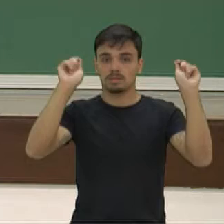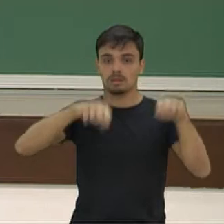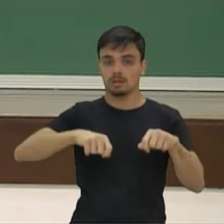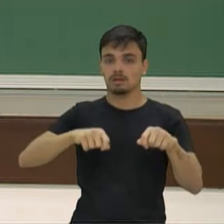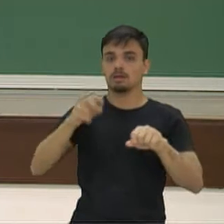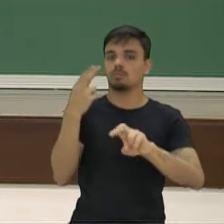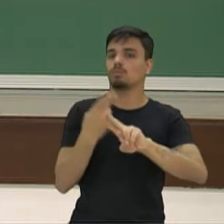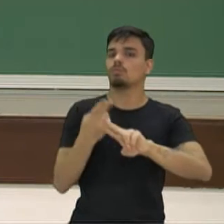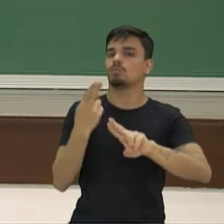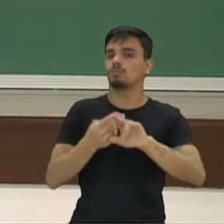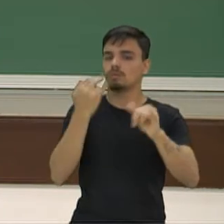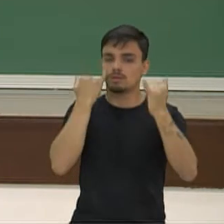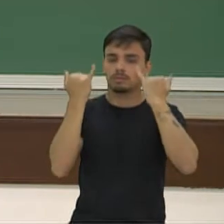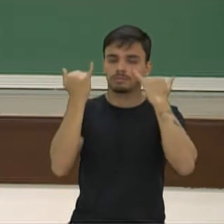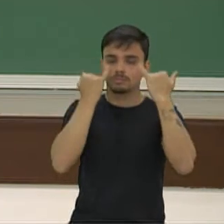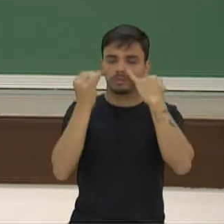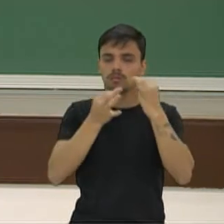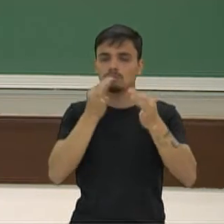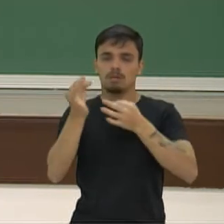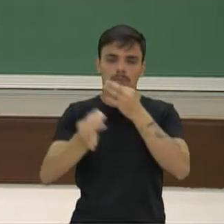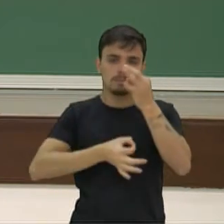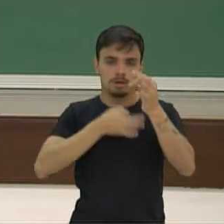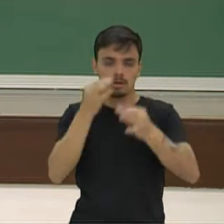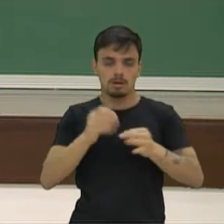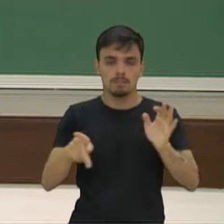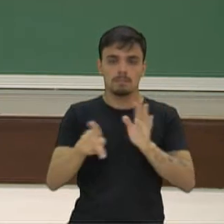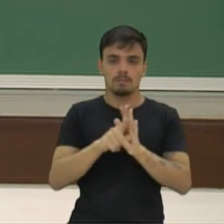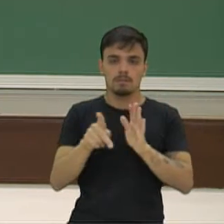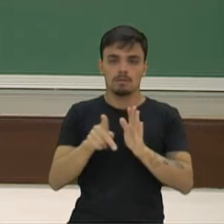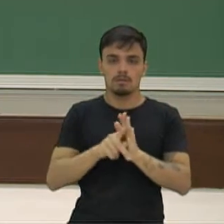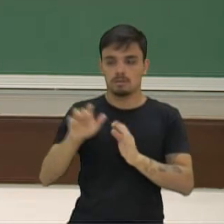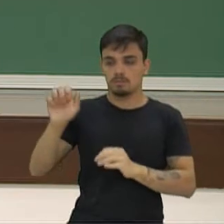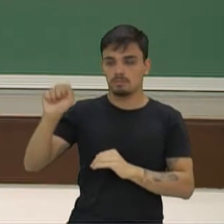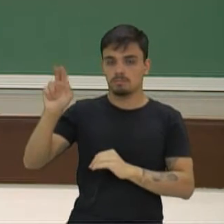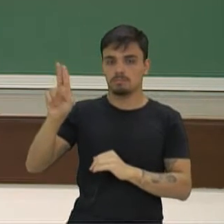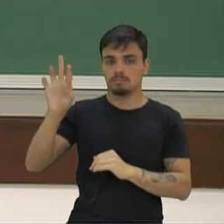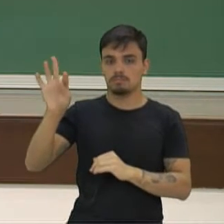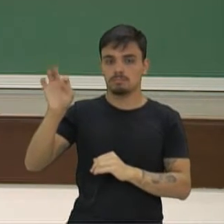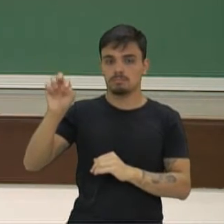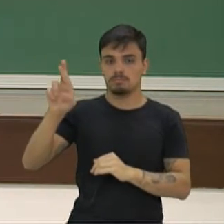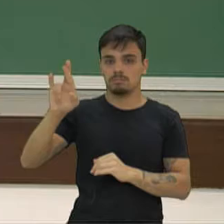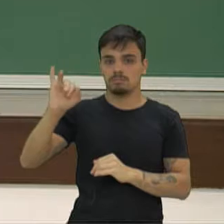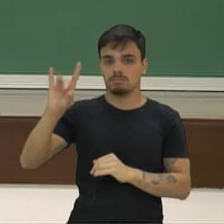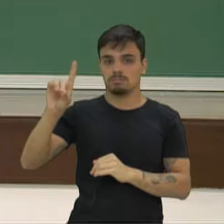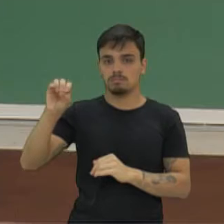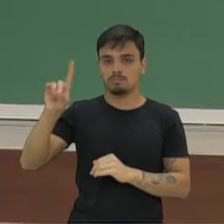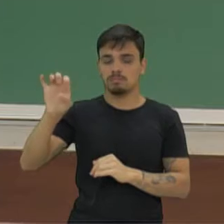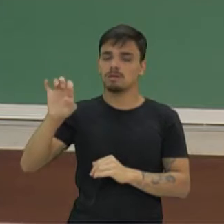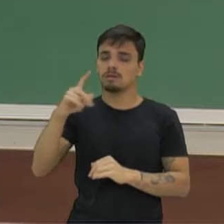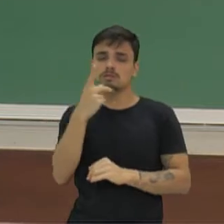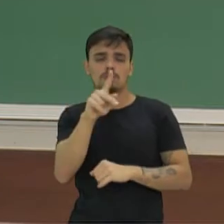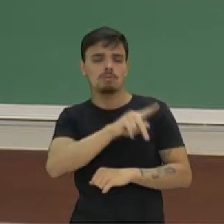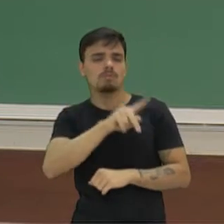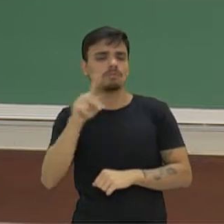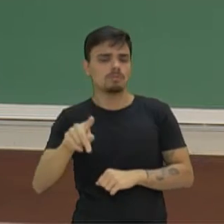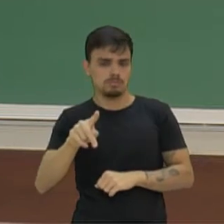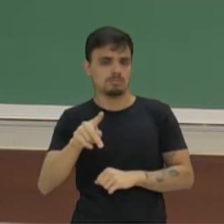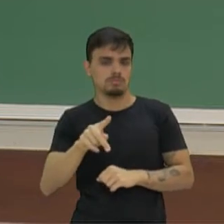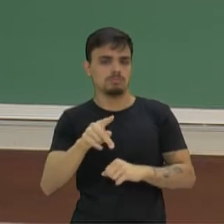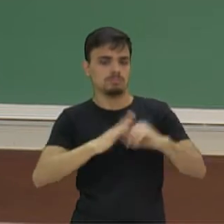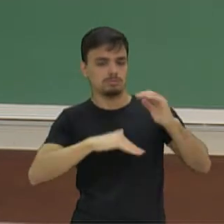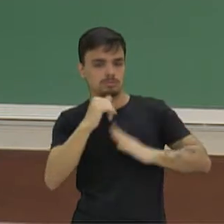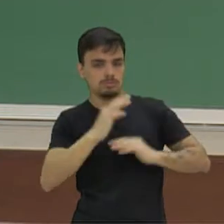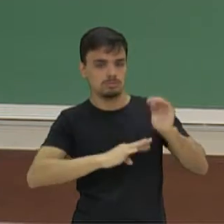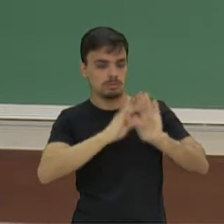como argumento de autoridade. O seu professor de produção de texto fala sobre isso.